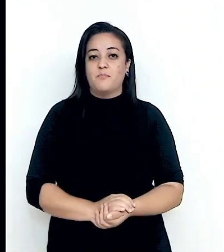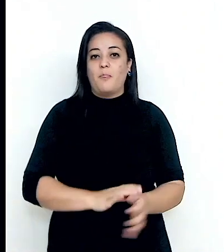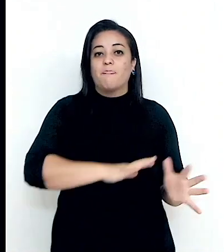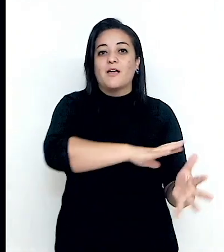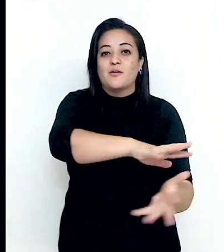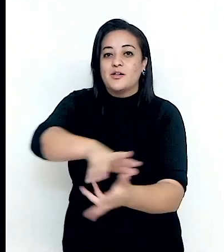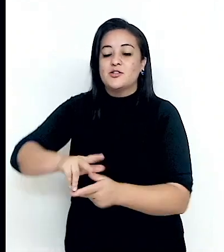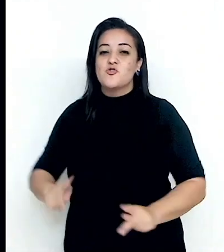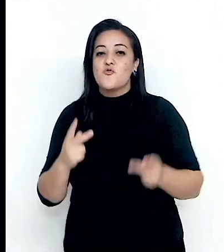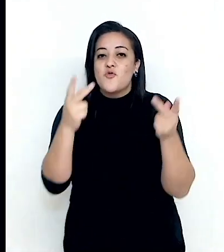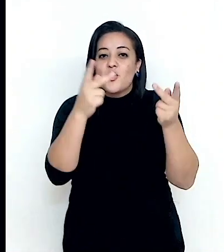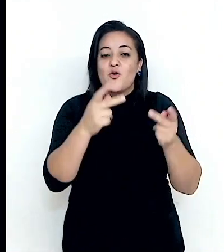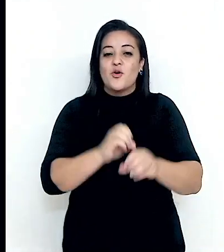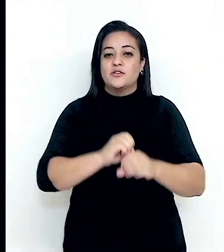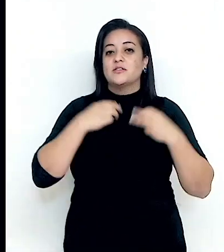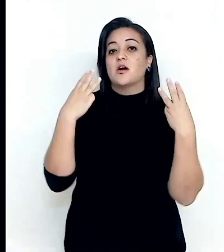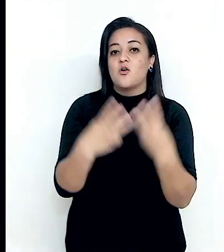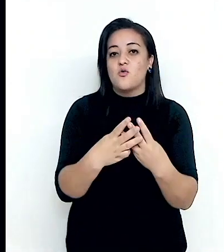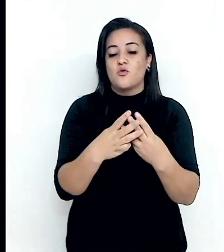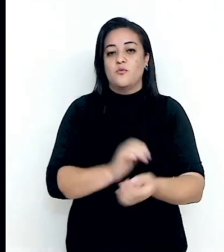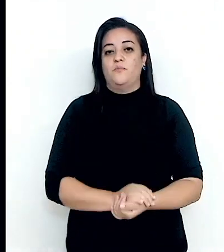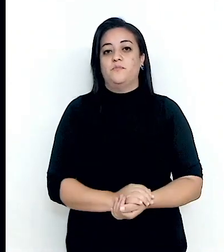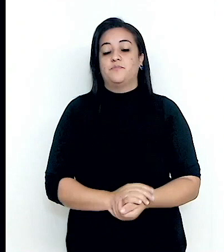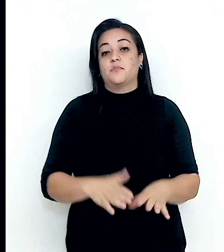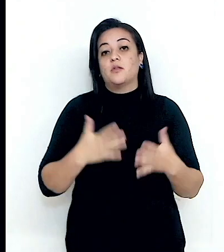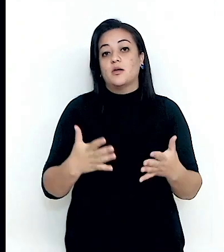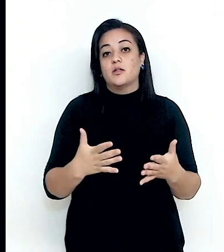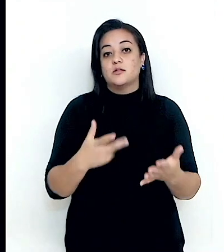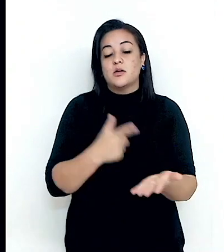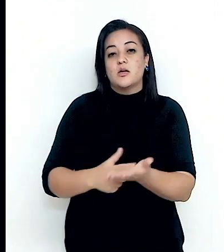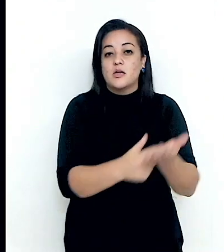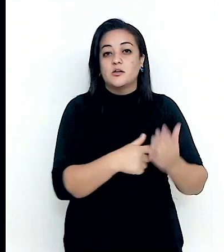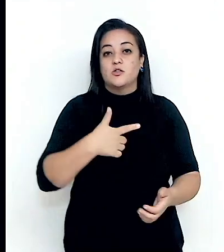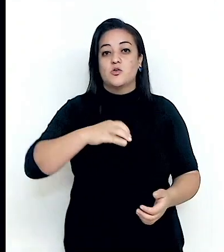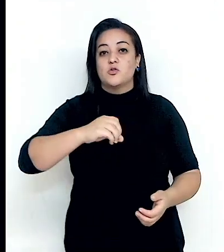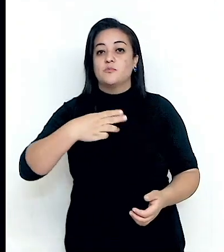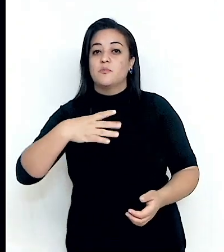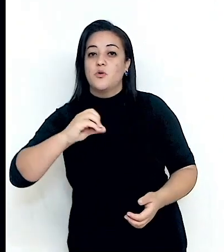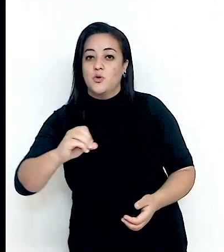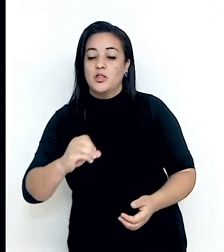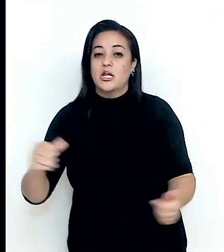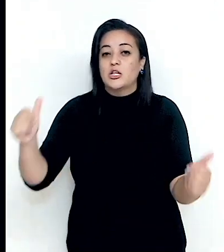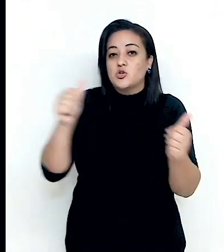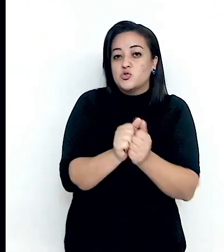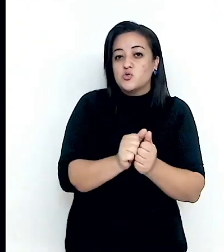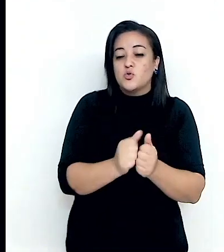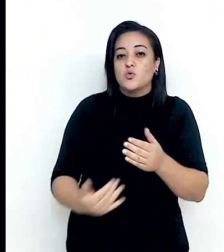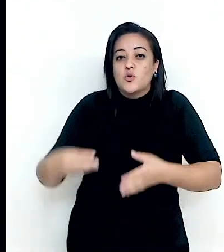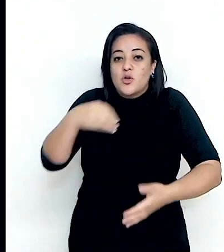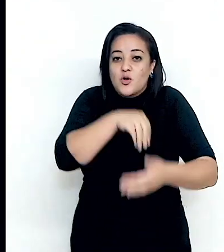alguns valores das Nações Unidas. Assim, a Agenda 2030, somada à implementação